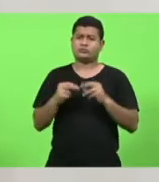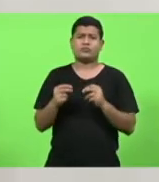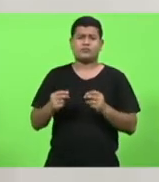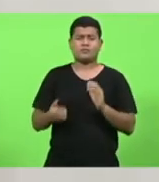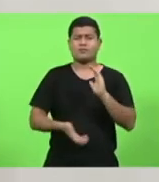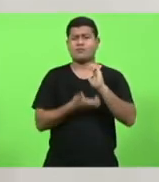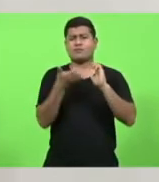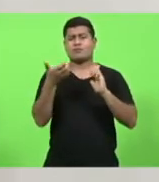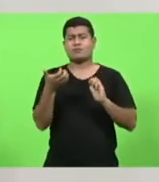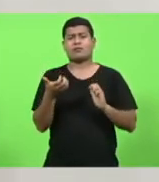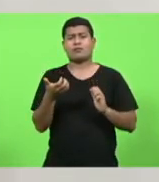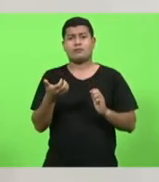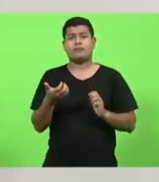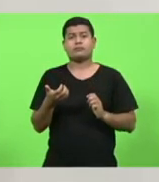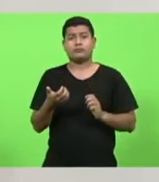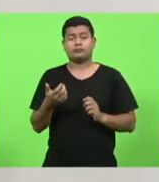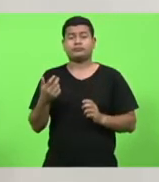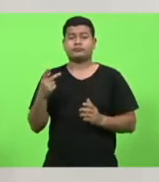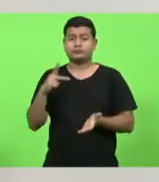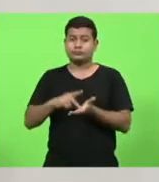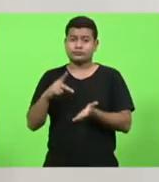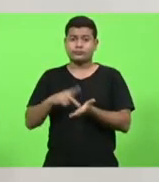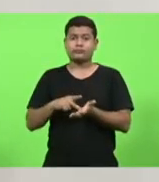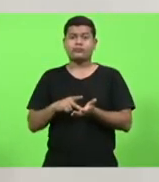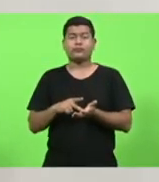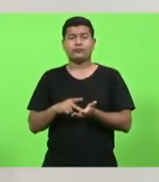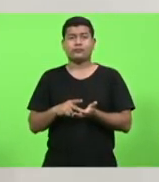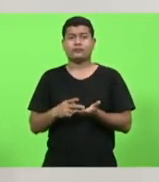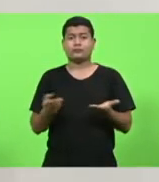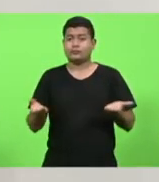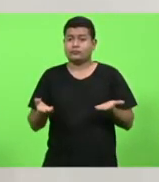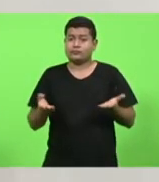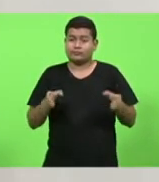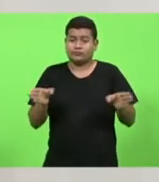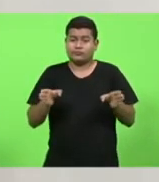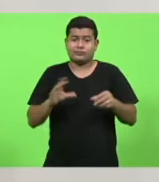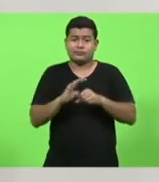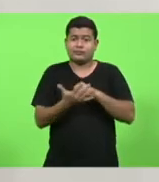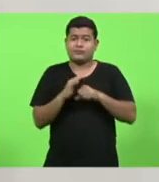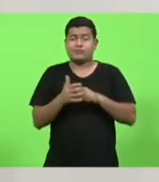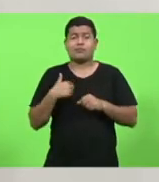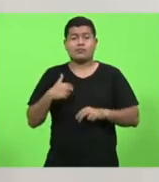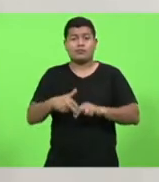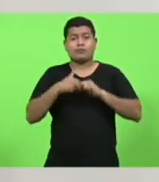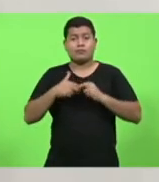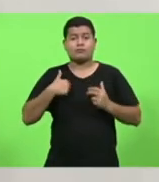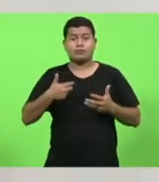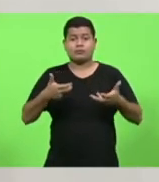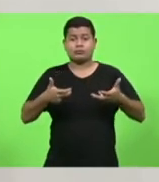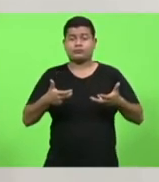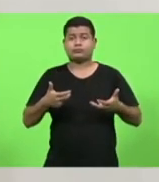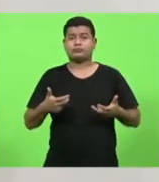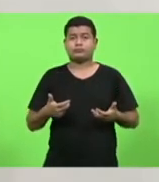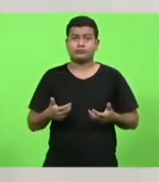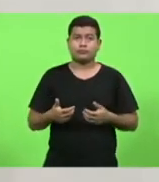toda a questão realmente que está inerente a esse momento. Por isso, presidente, eu quero aqui me deixar